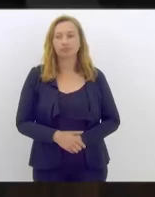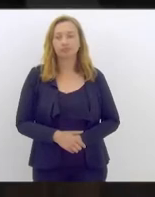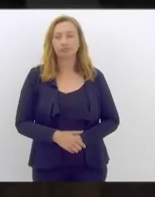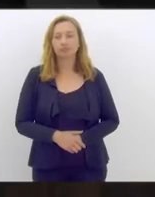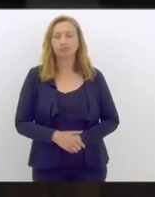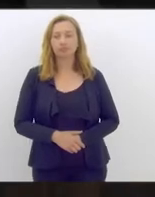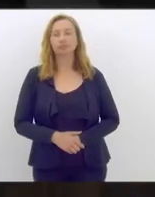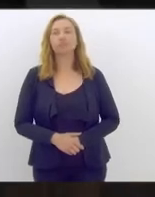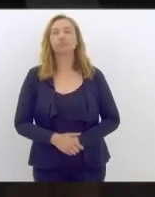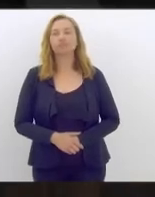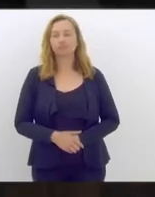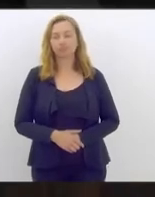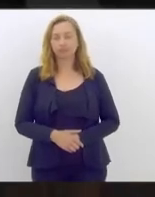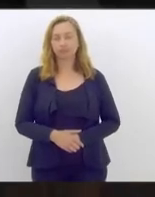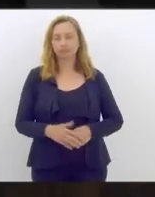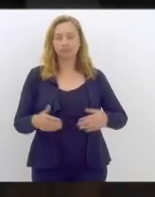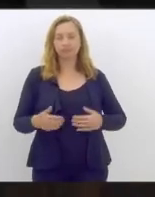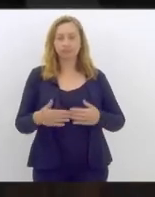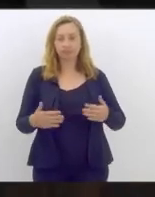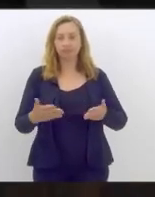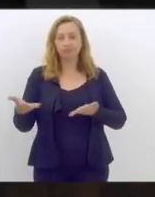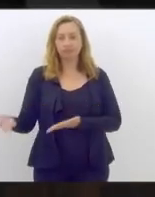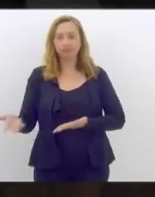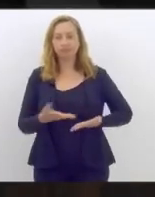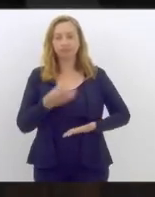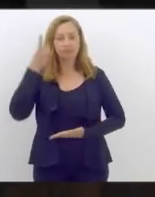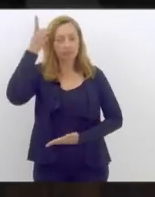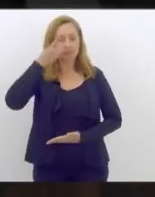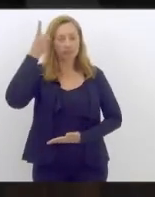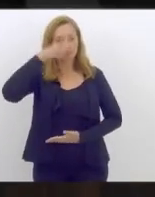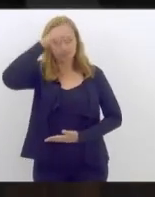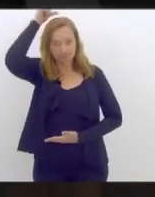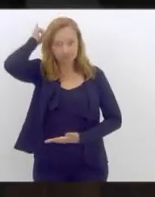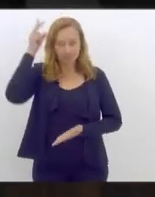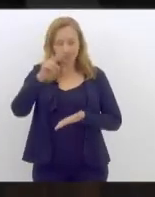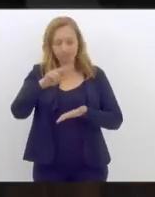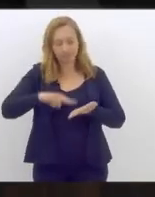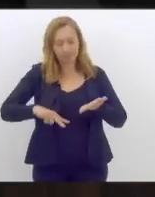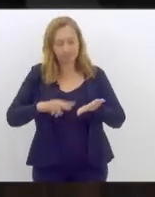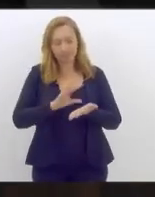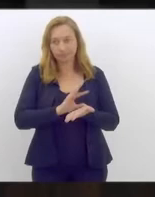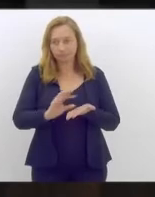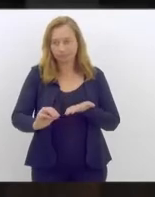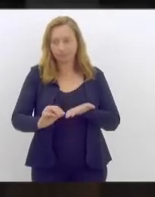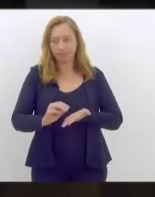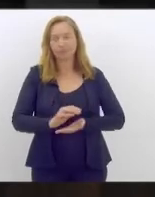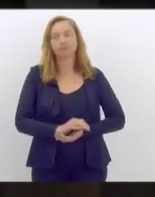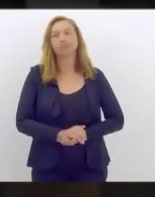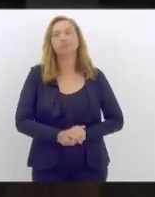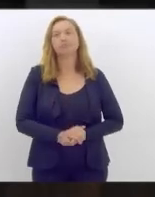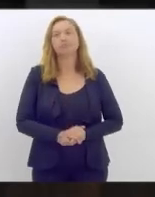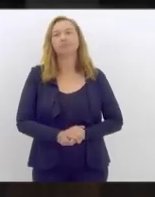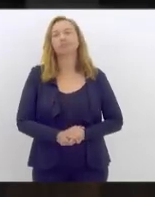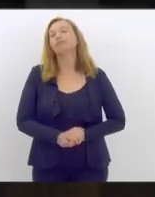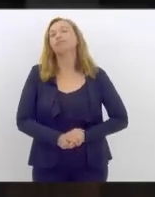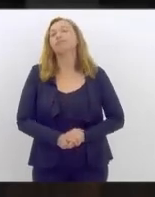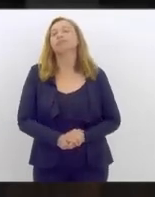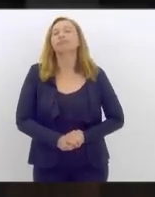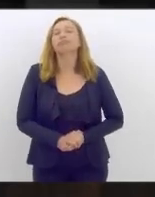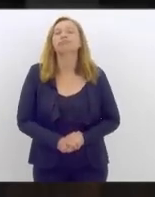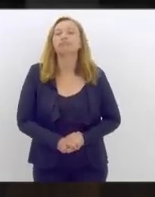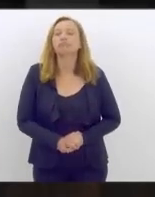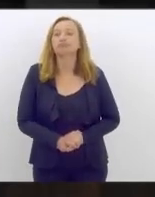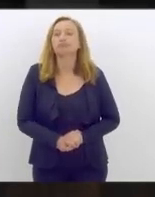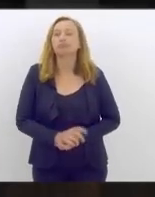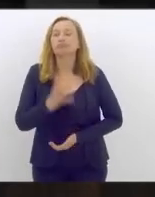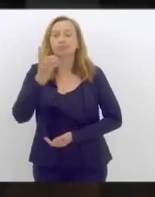sessão a presidência convida o seu Deputado Luiz Paulo para fazer a leitura da ata da sessão anterior